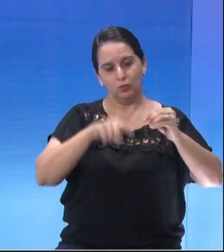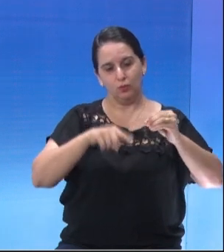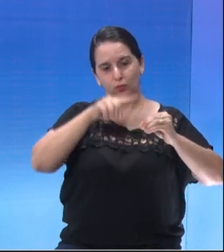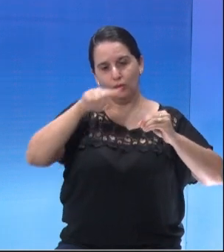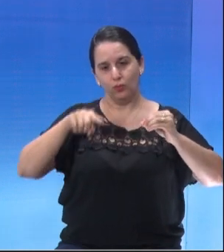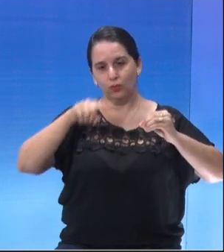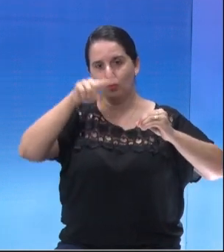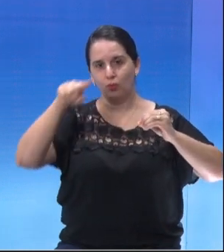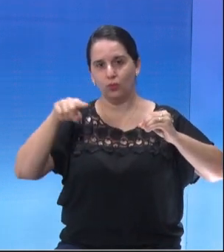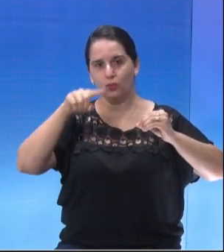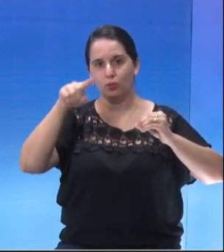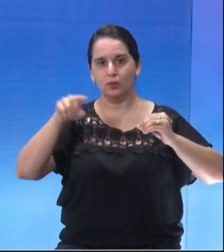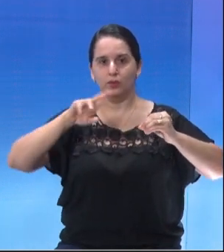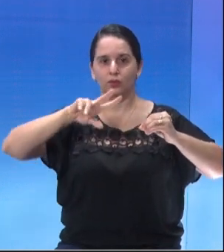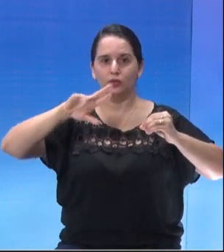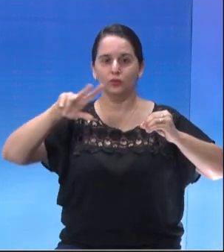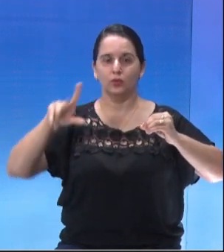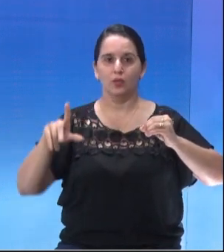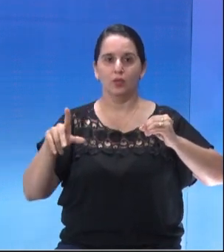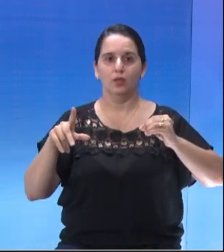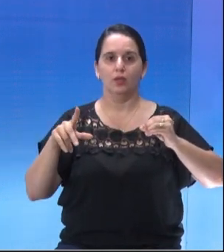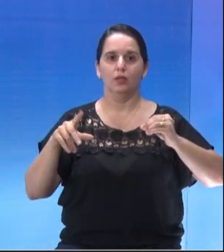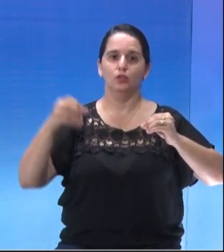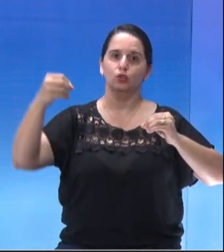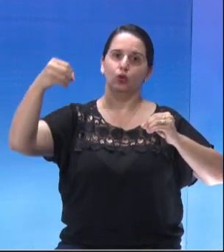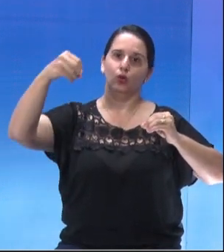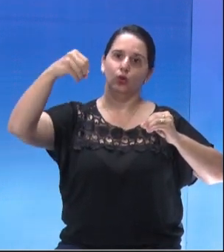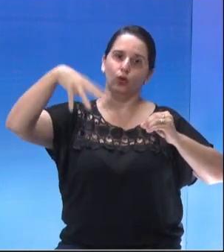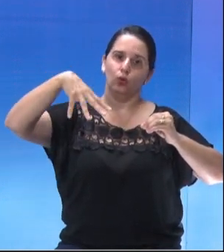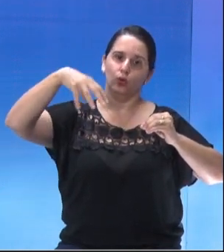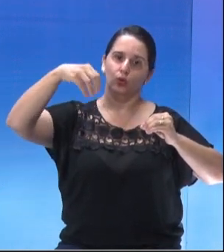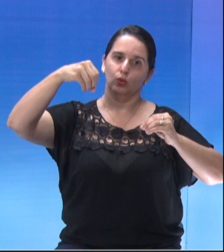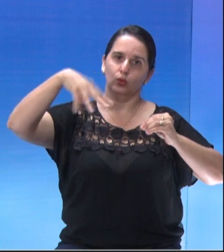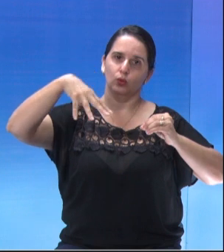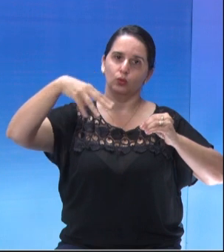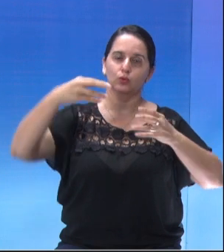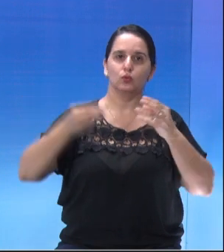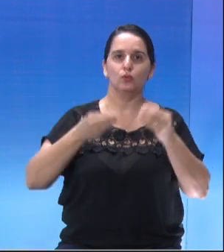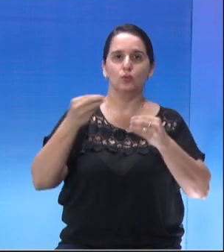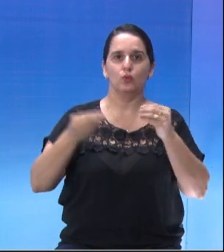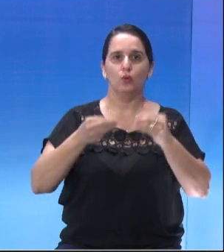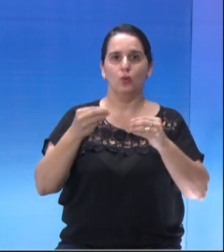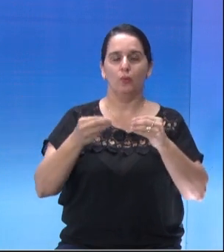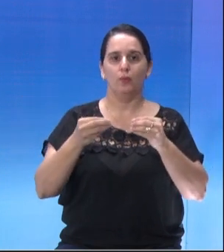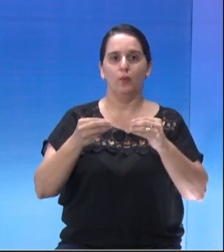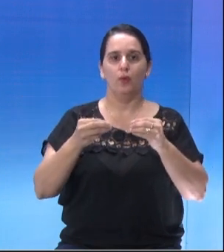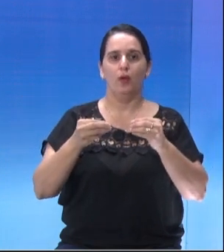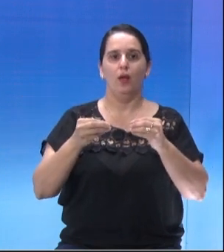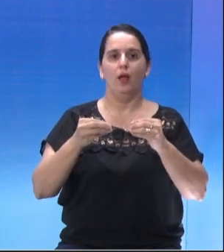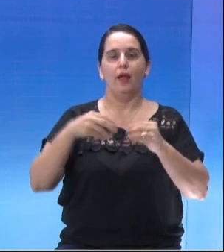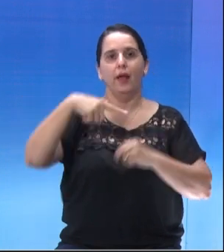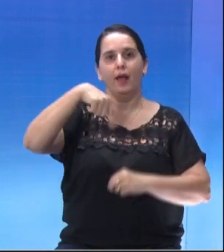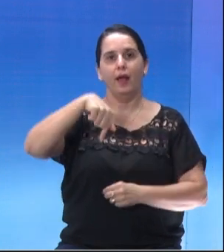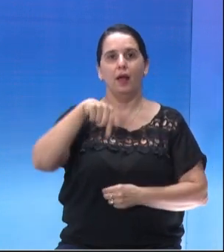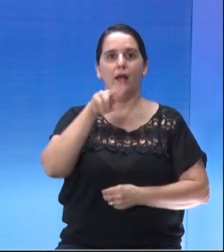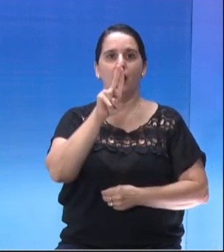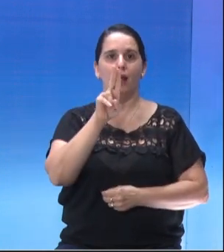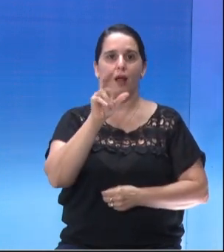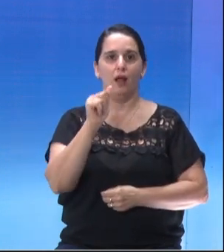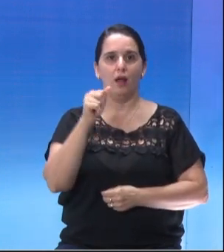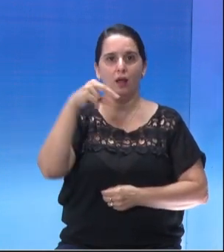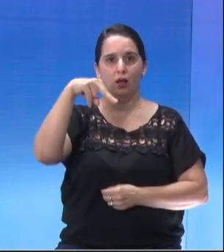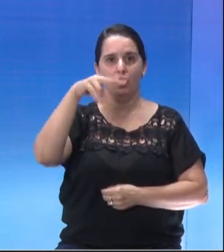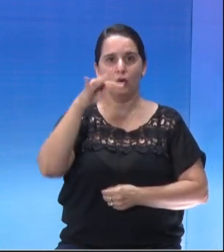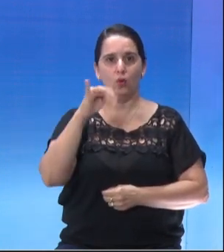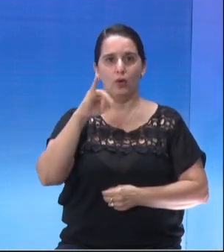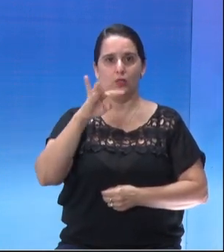Ele emite essa diferença energética na forma de luz. É o que nós chamamos aqui de salto quântico. E nós já estudamos em